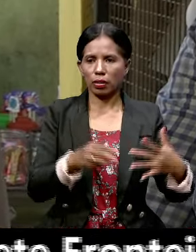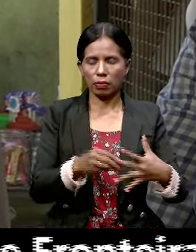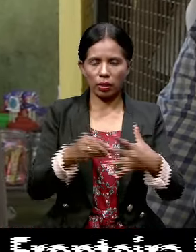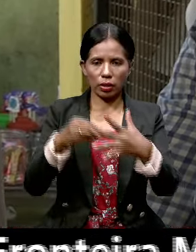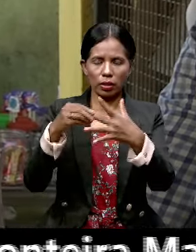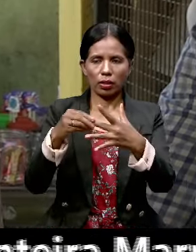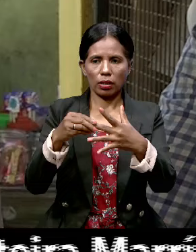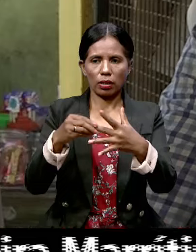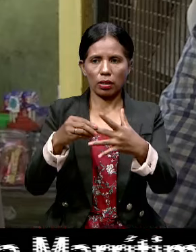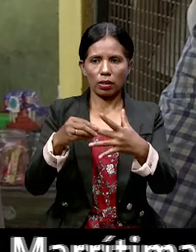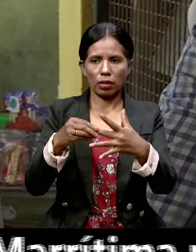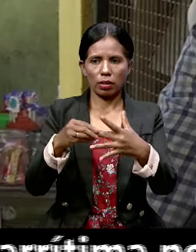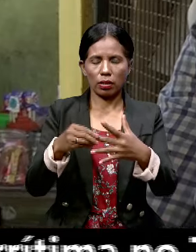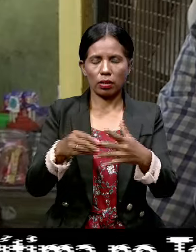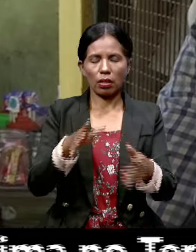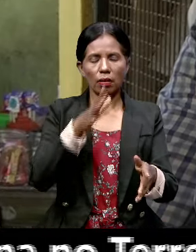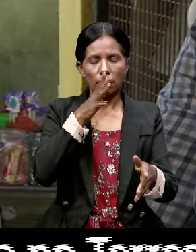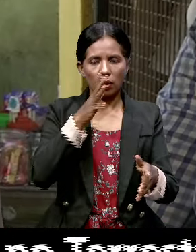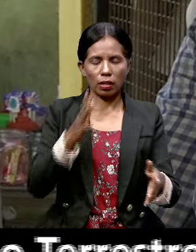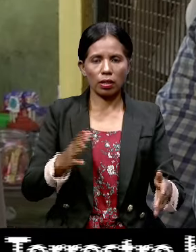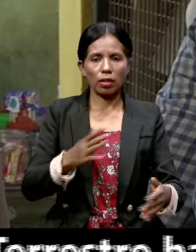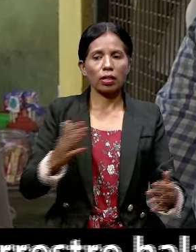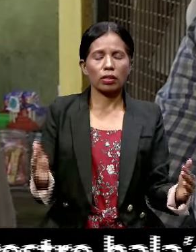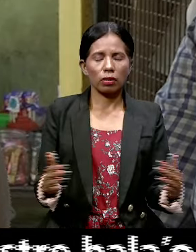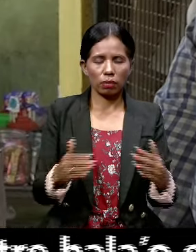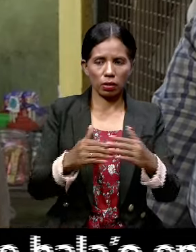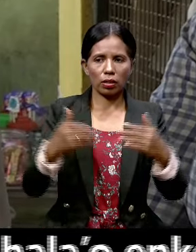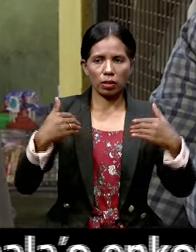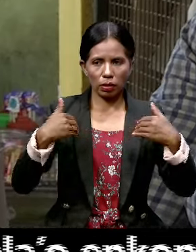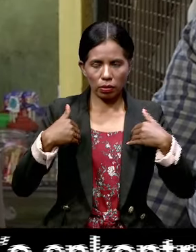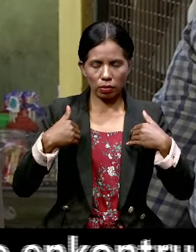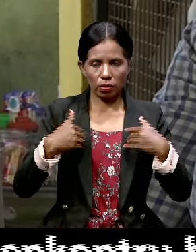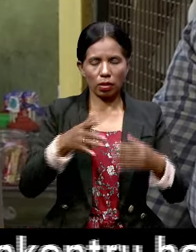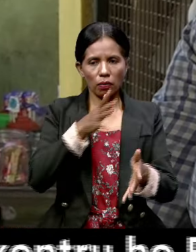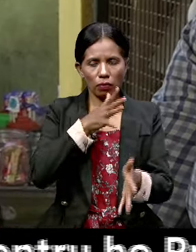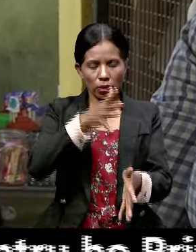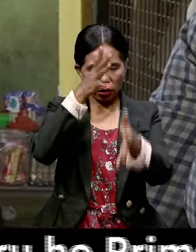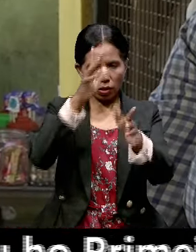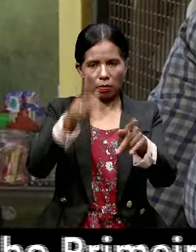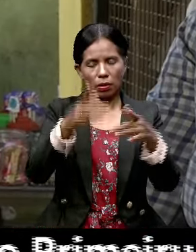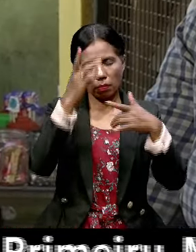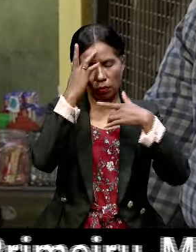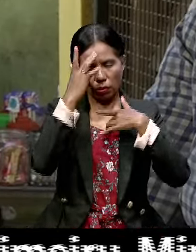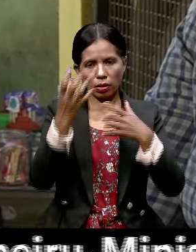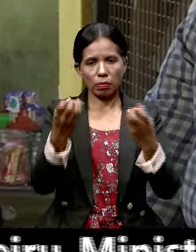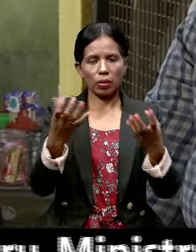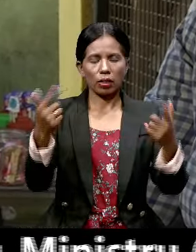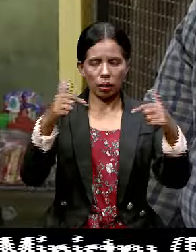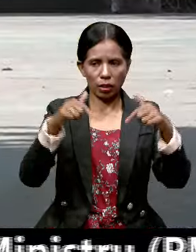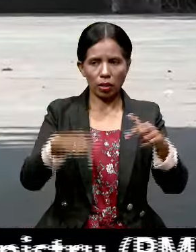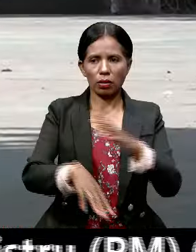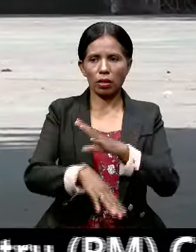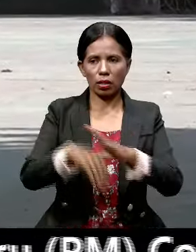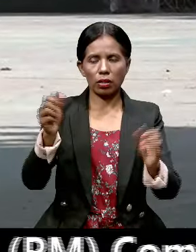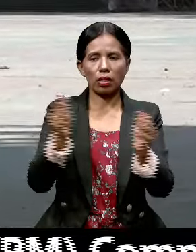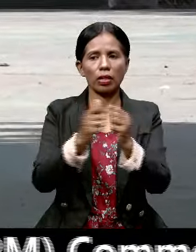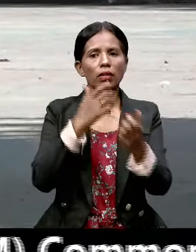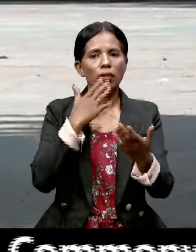liliwa inang sin ruas sir balu si iha. Atua sir balu, emang moras balu ini si iha be, masa ini asal